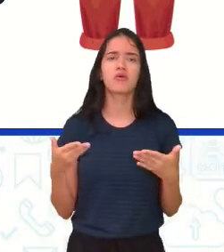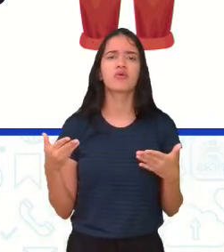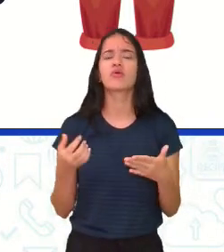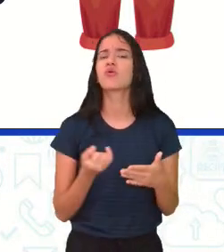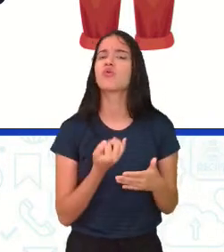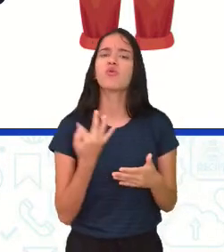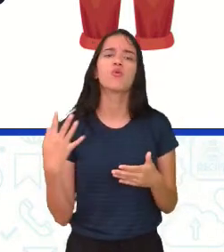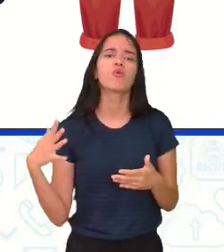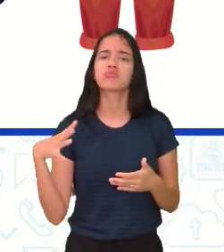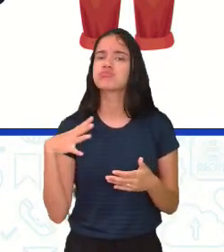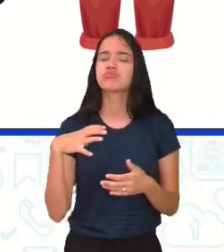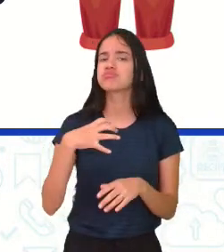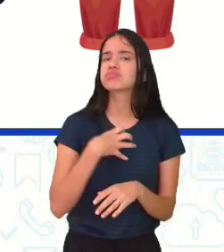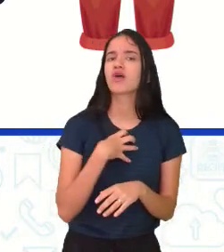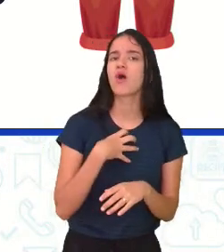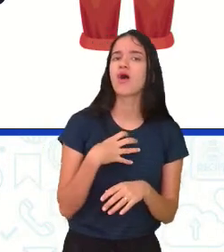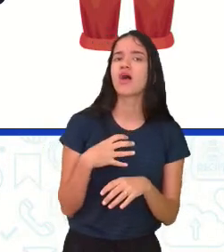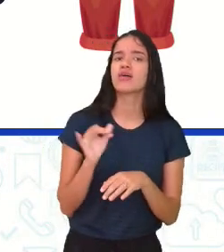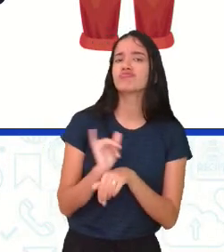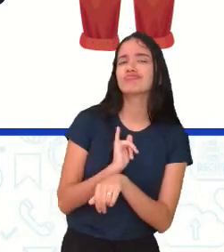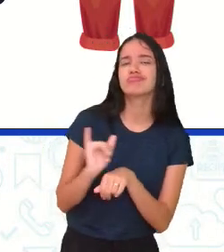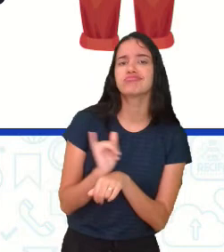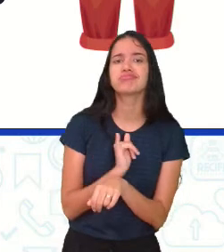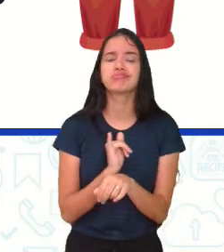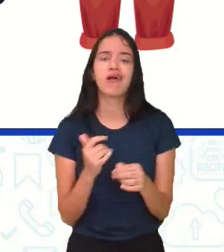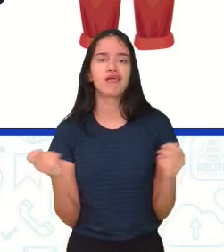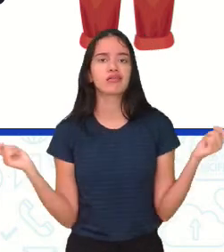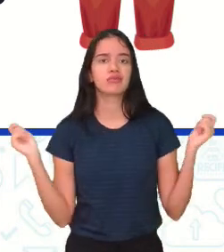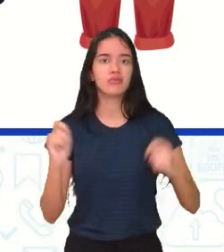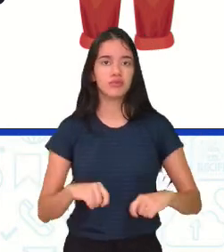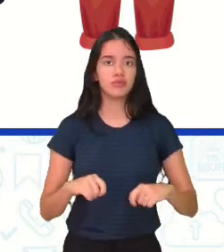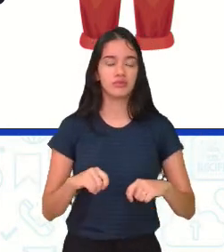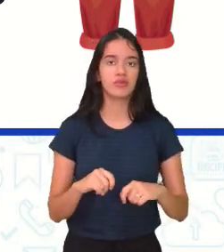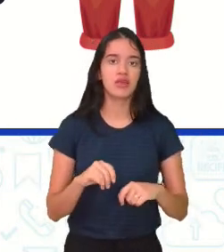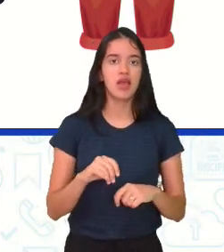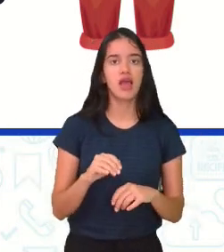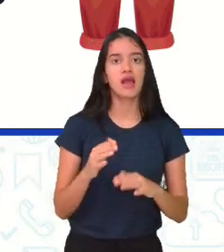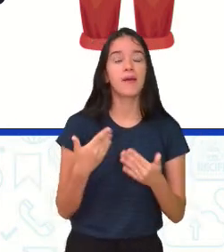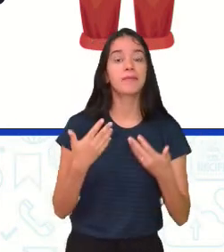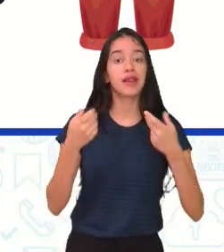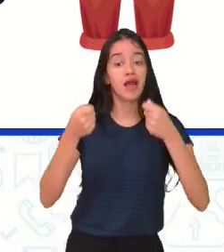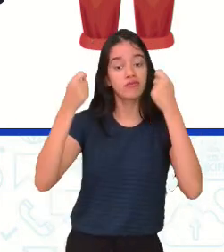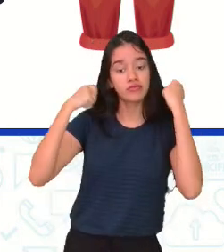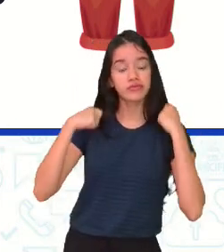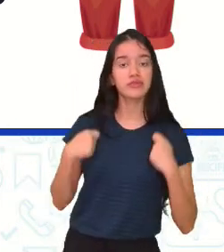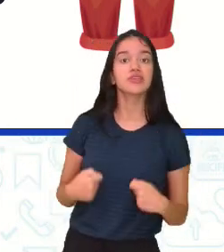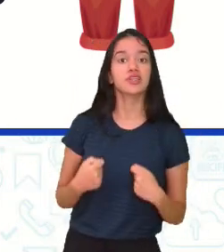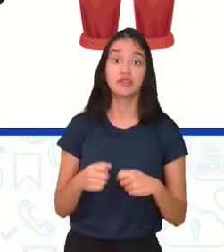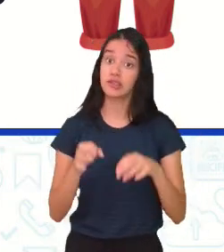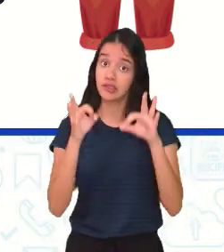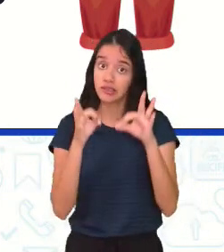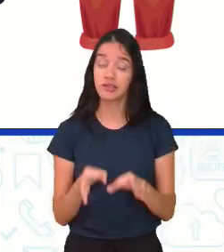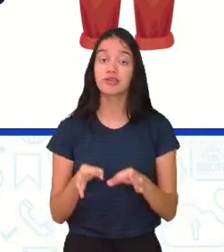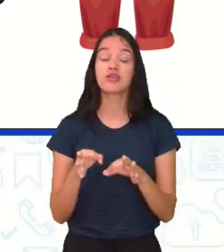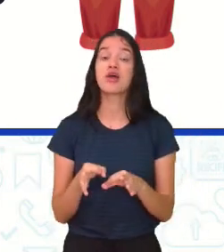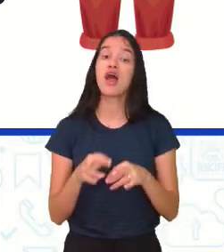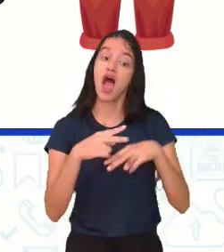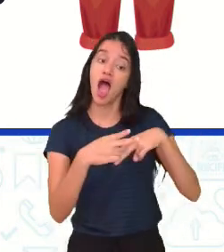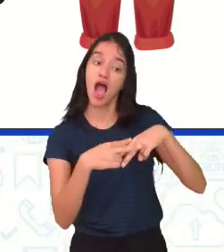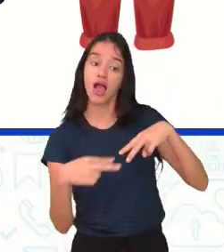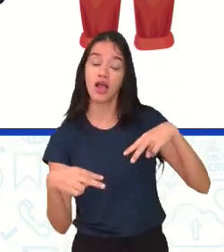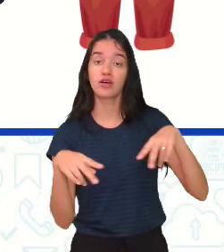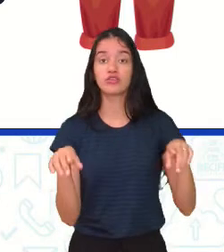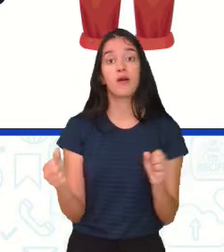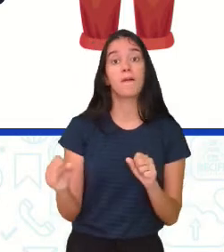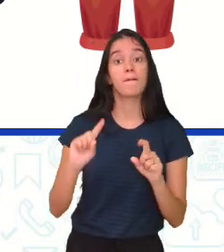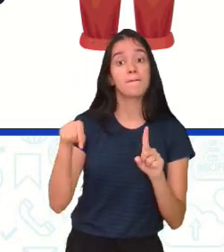quantas formas eu tenho de possibilidades para vestir, certo? A calça